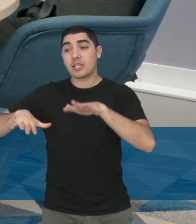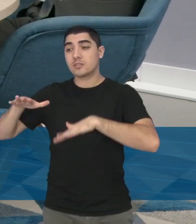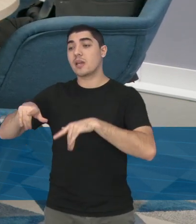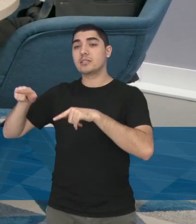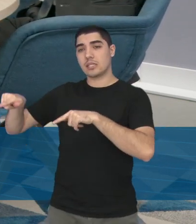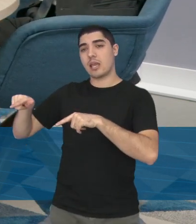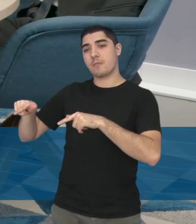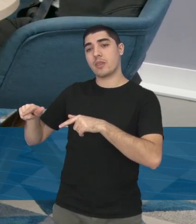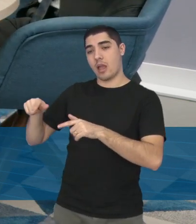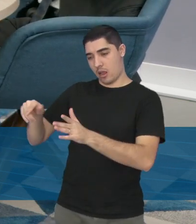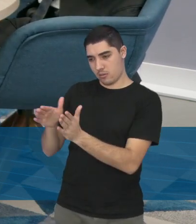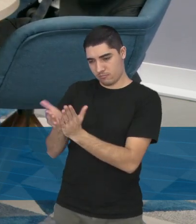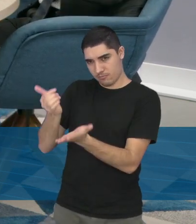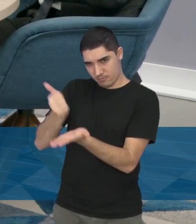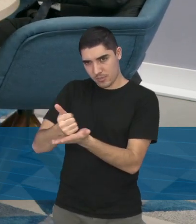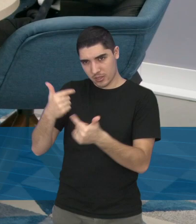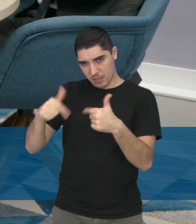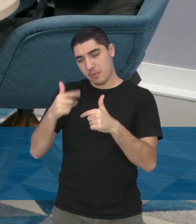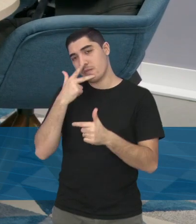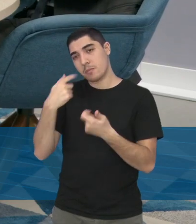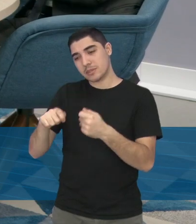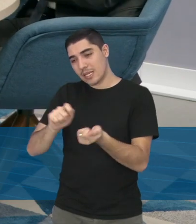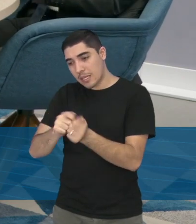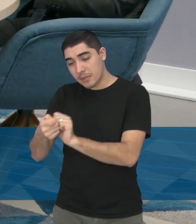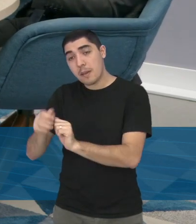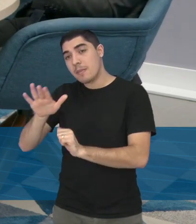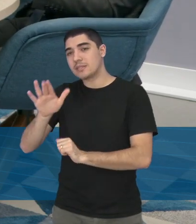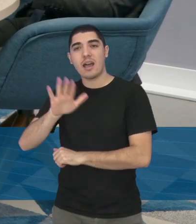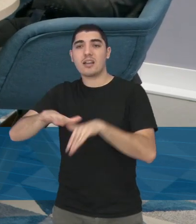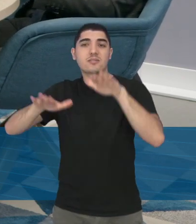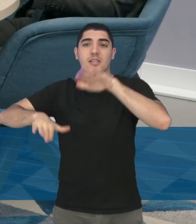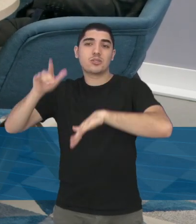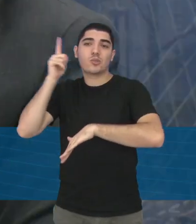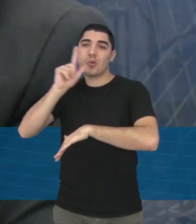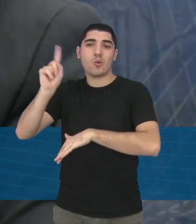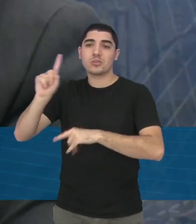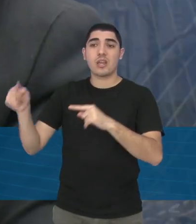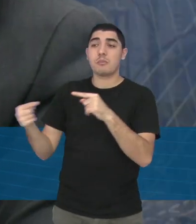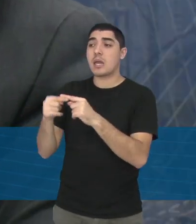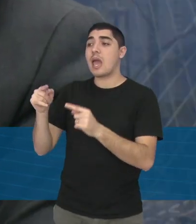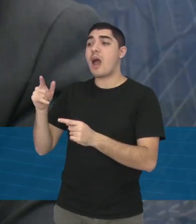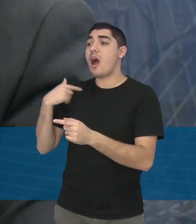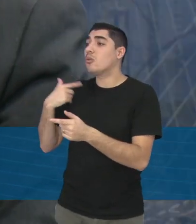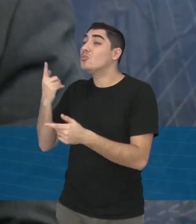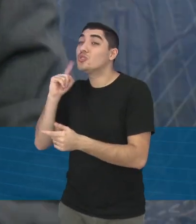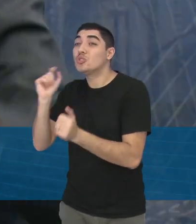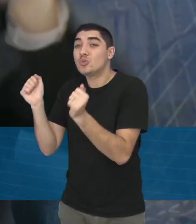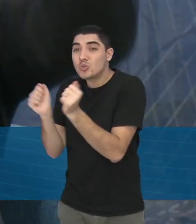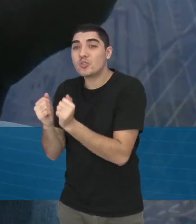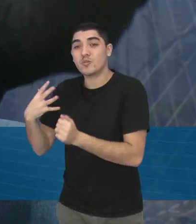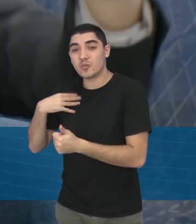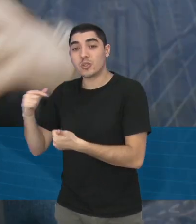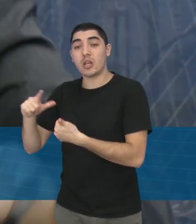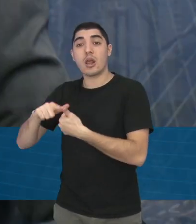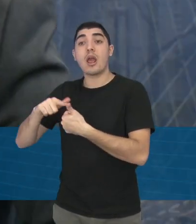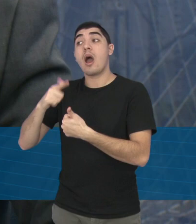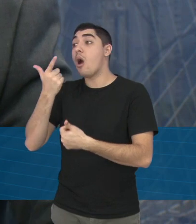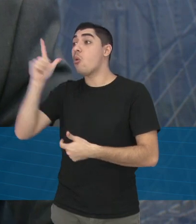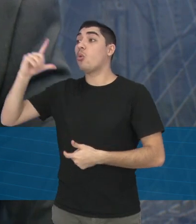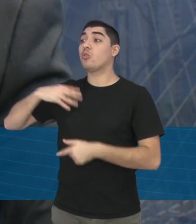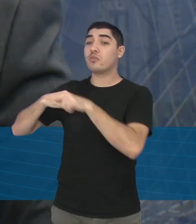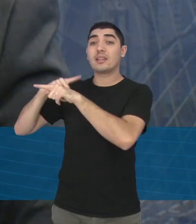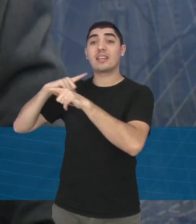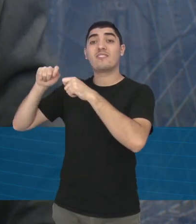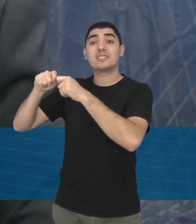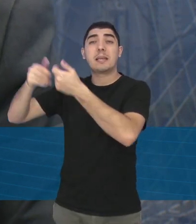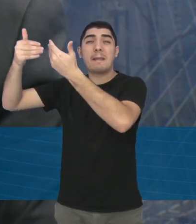com o trabalho da esposa, que a CLT fala que é para buscar adequar, mas às vezes não consegue, às vezes pega uns dias com o filho, às Sim. vezes o outro filho tem uma prova,